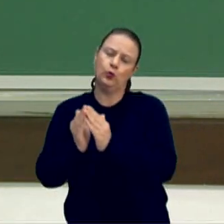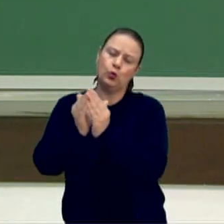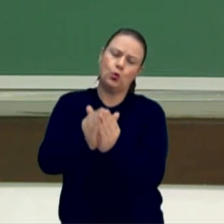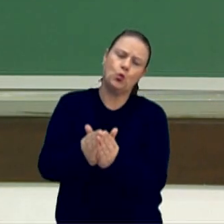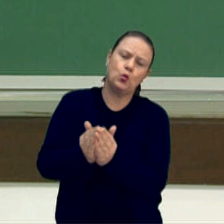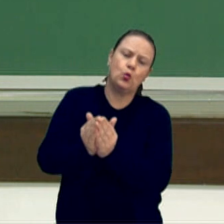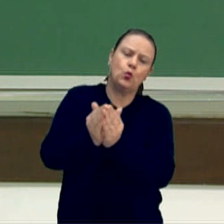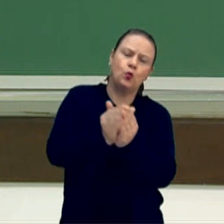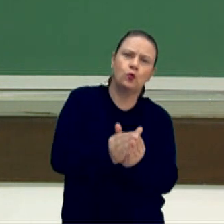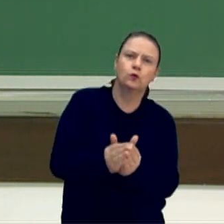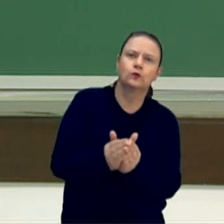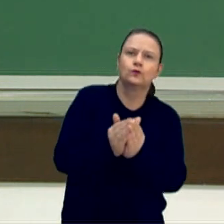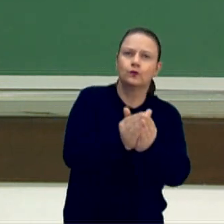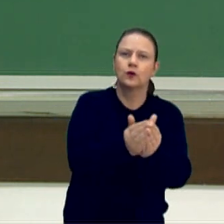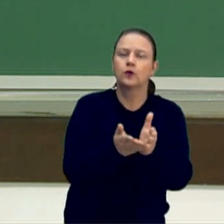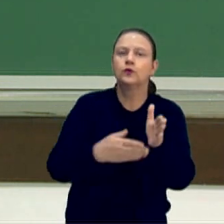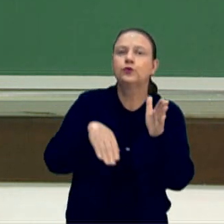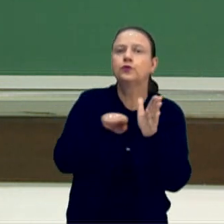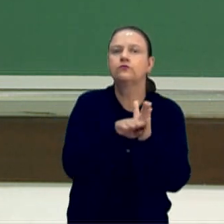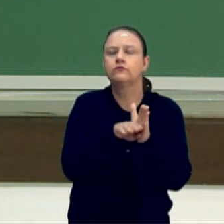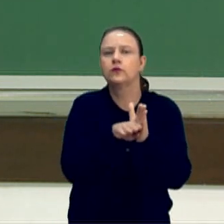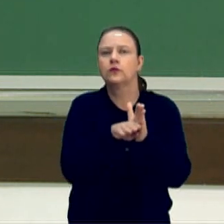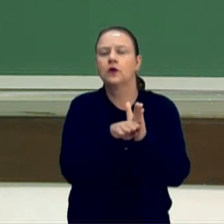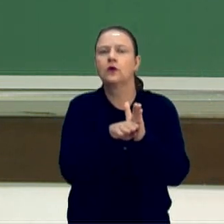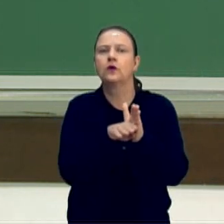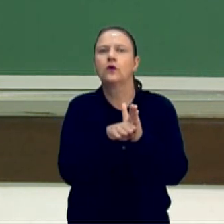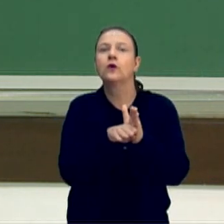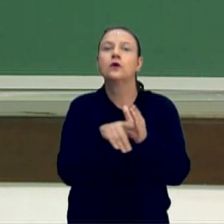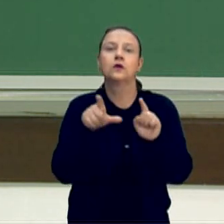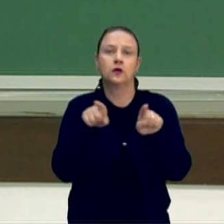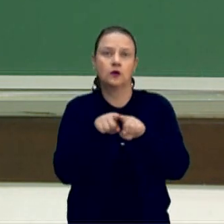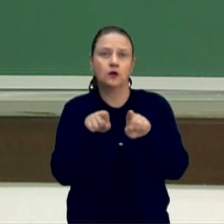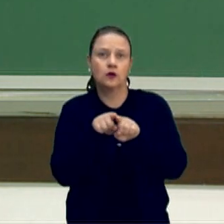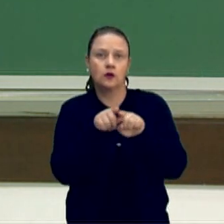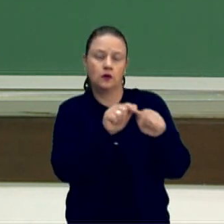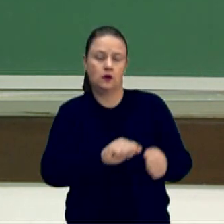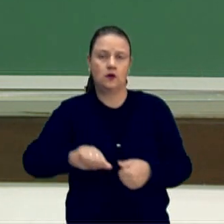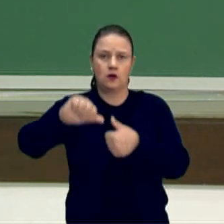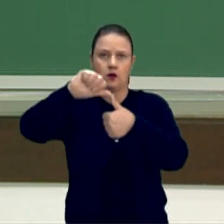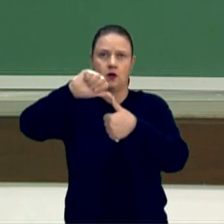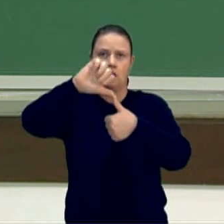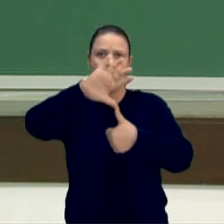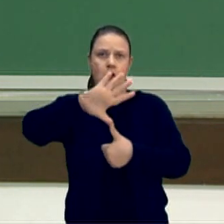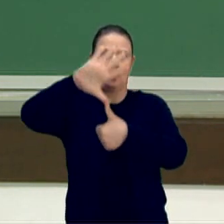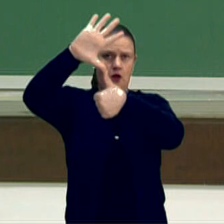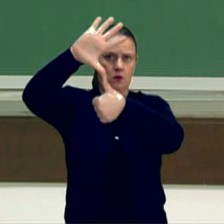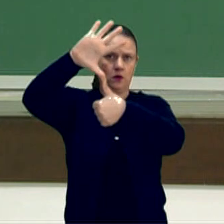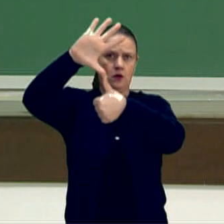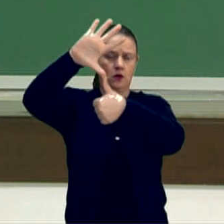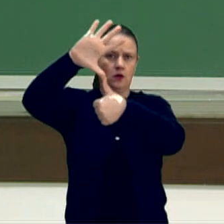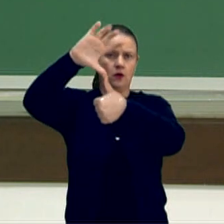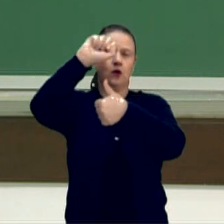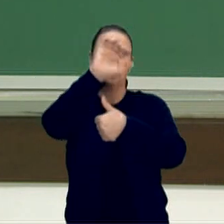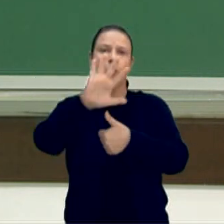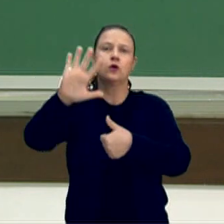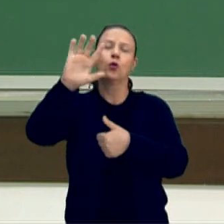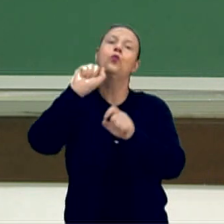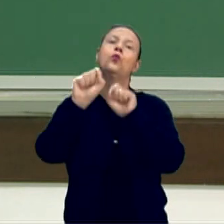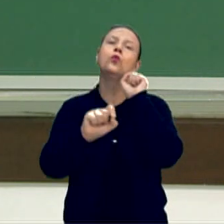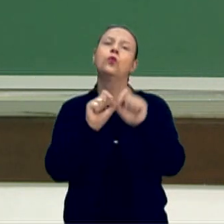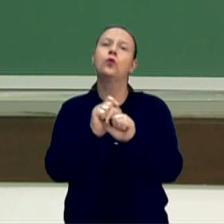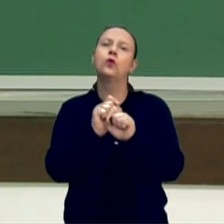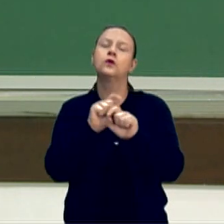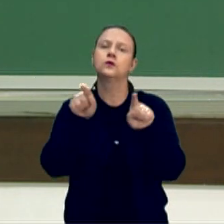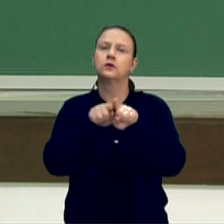chegaram até esse espaço, tanto na costa litorânea da América do Norte, como aqui, essa região